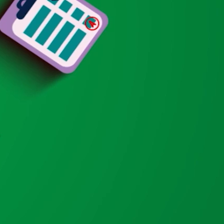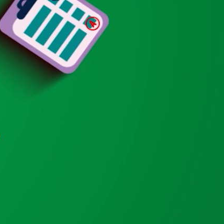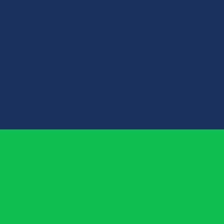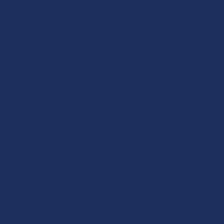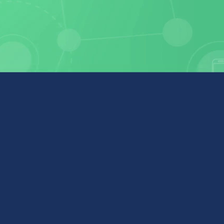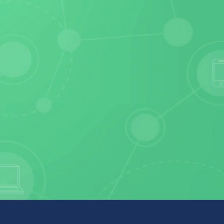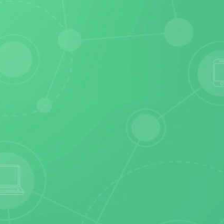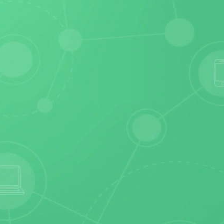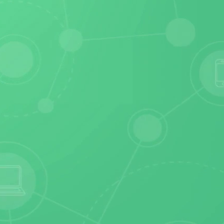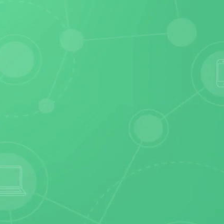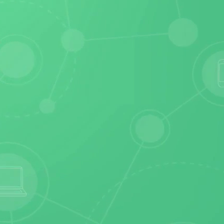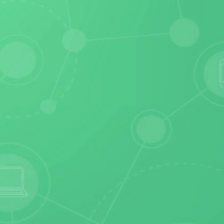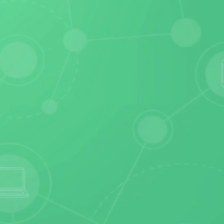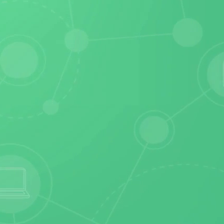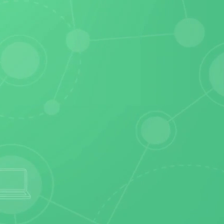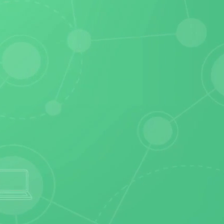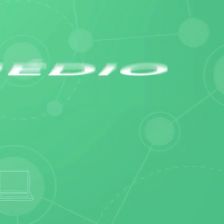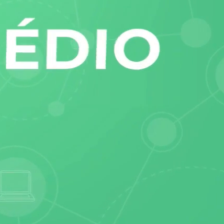E